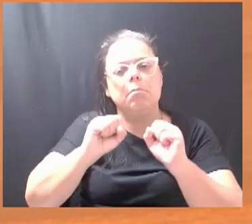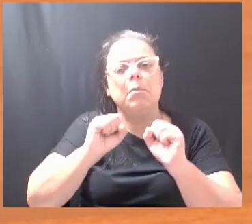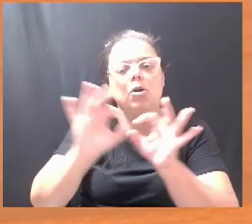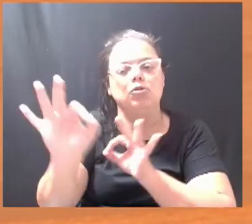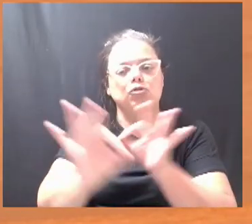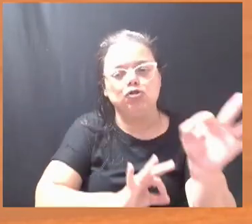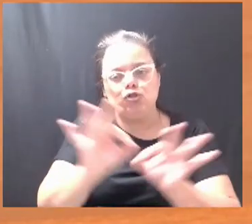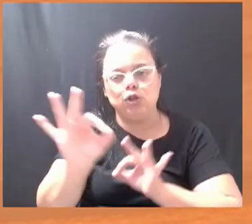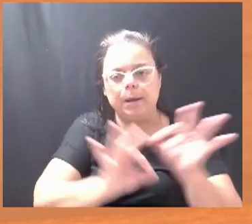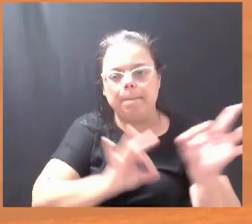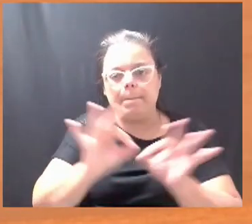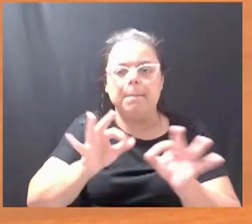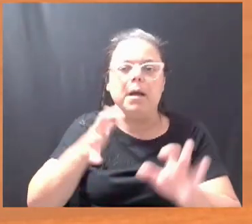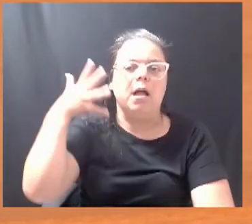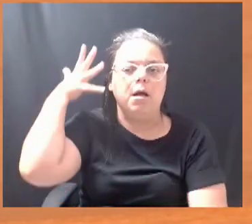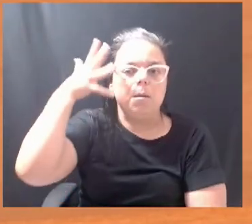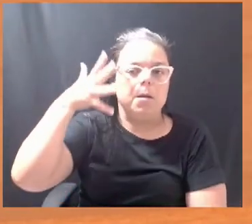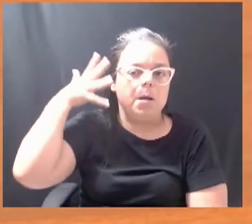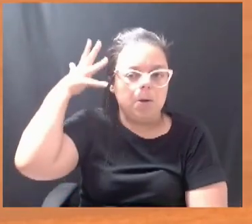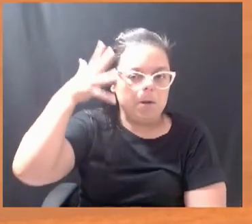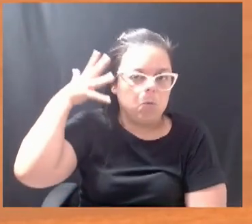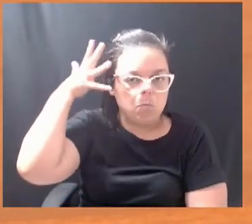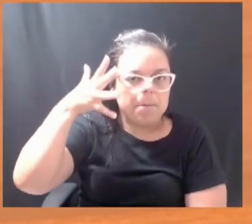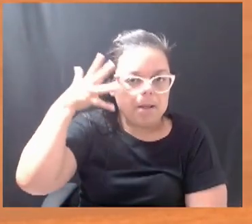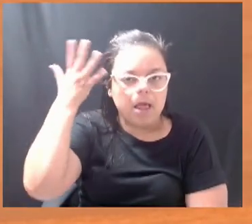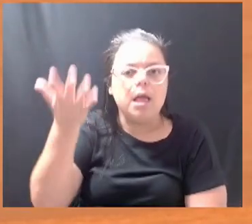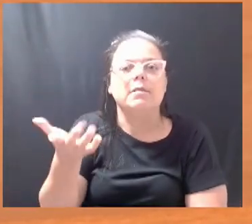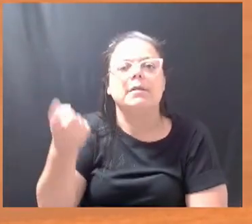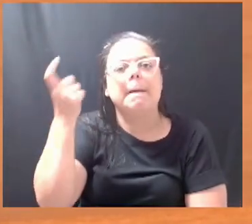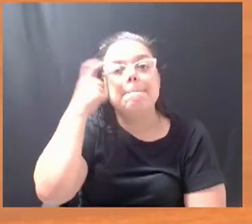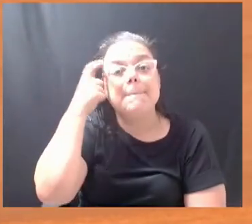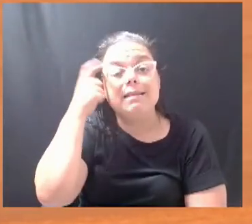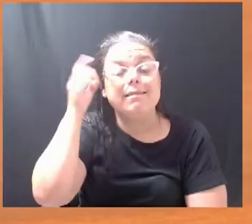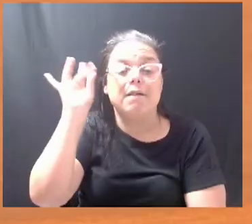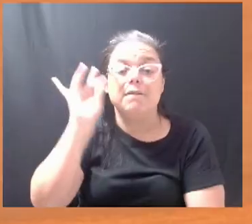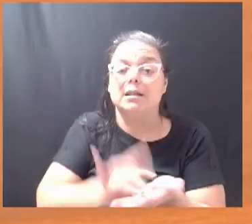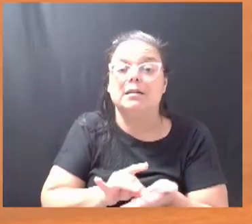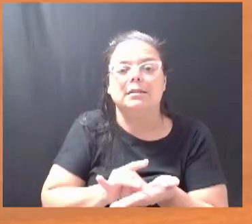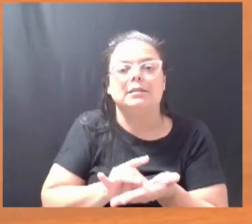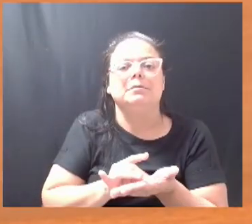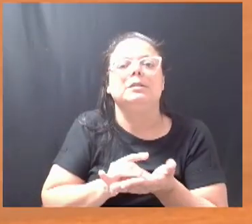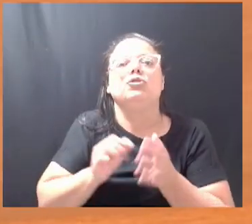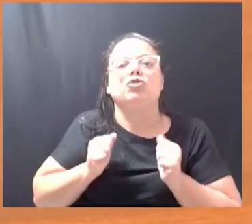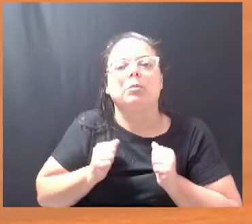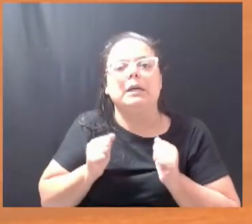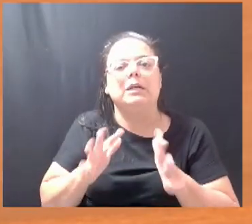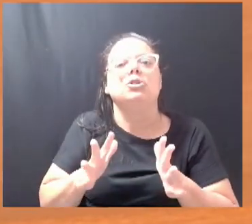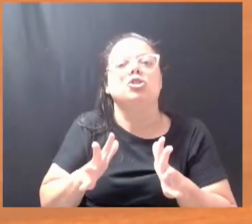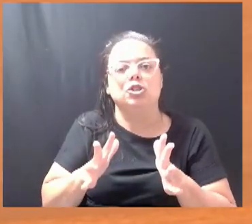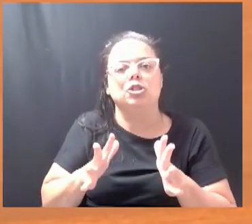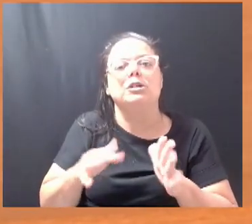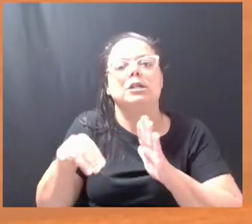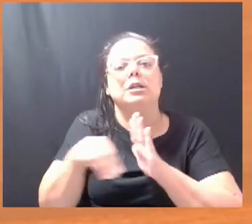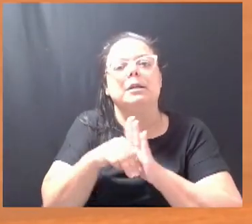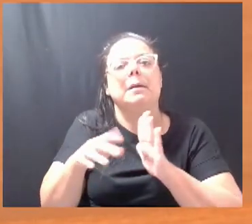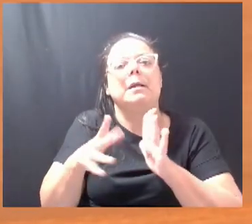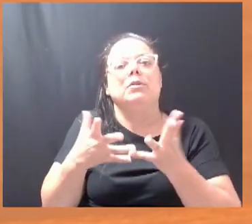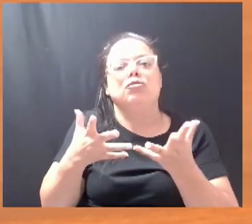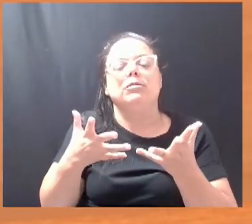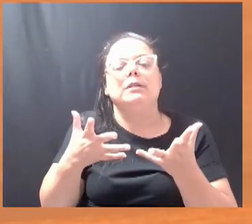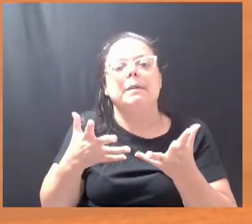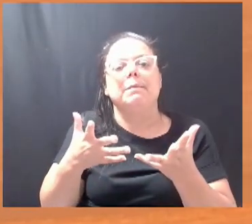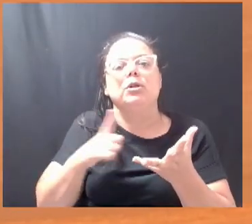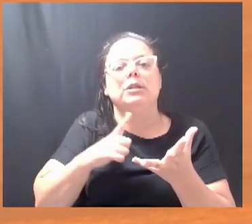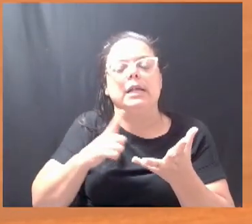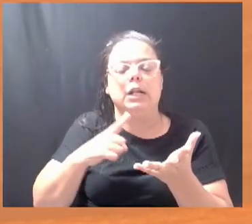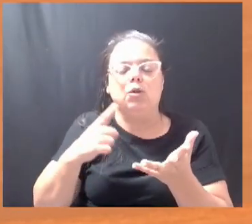campanha, enfim, pensar mesmo uma atuação sistemática, organizada, com compromisso,